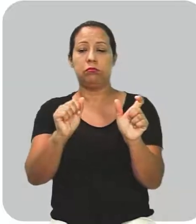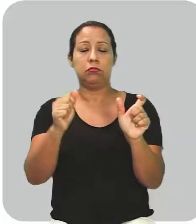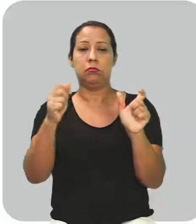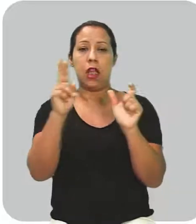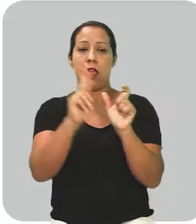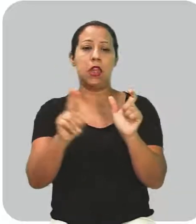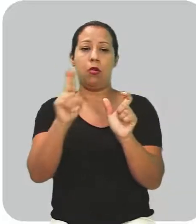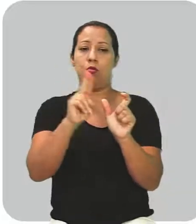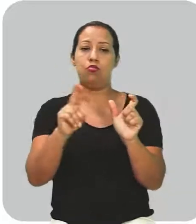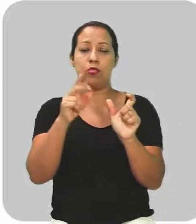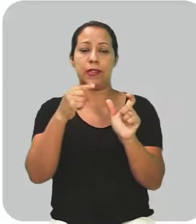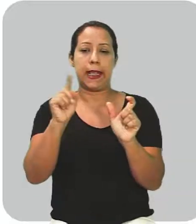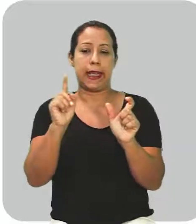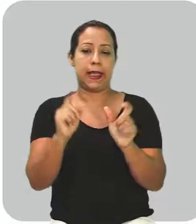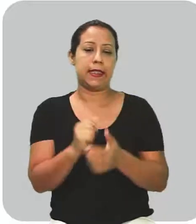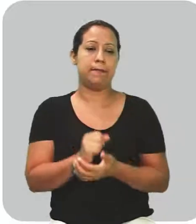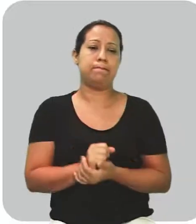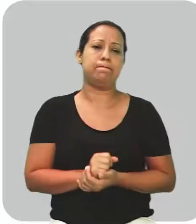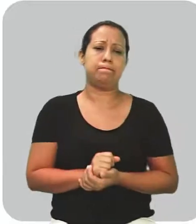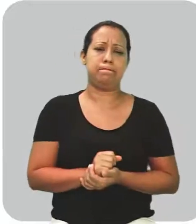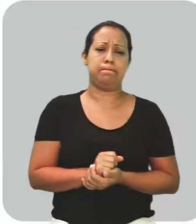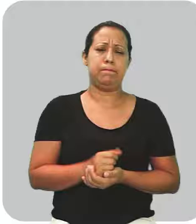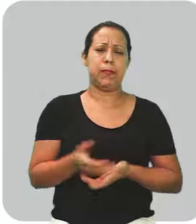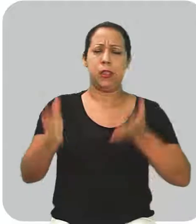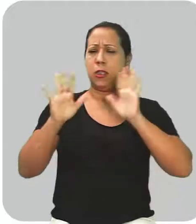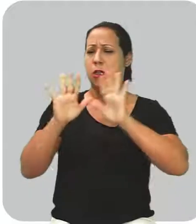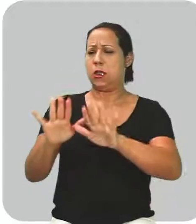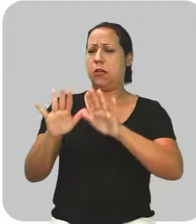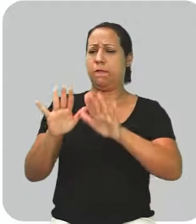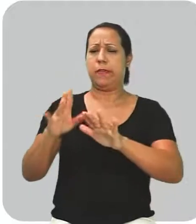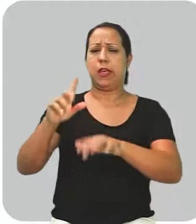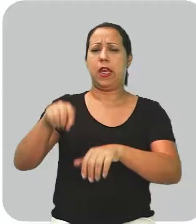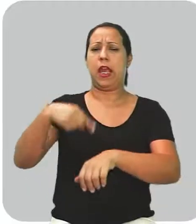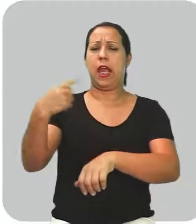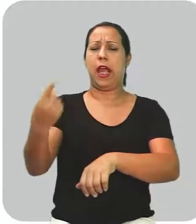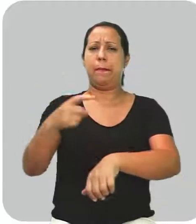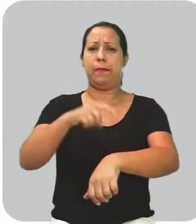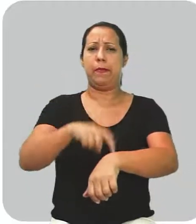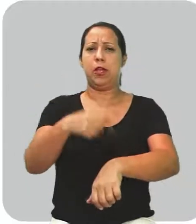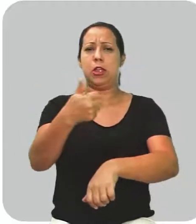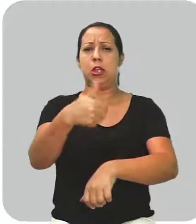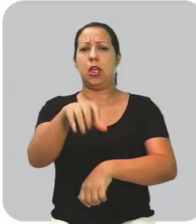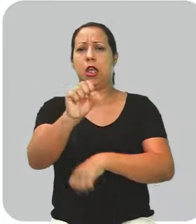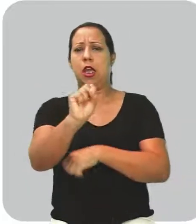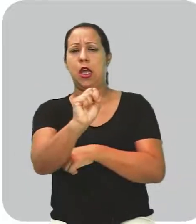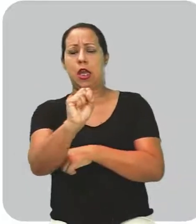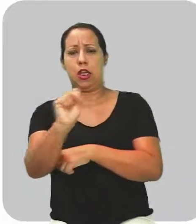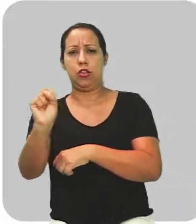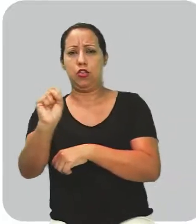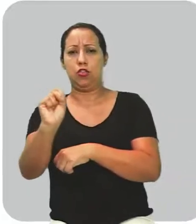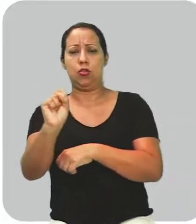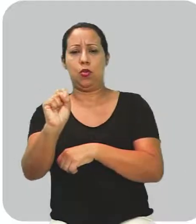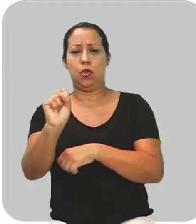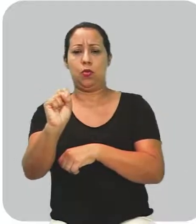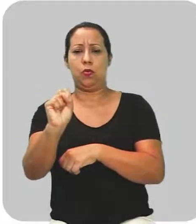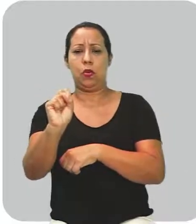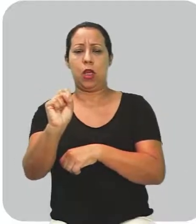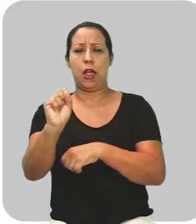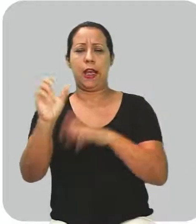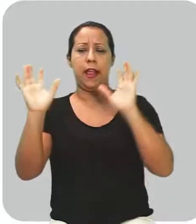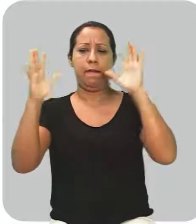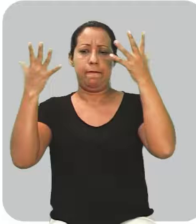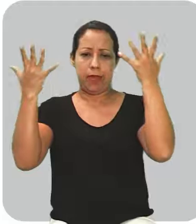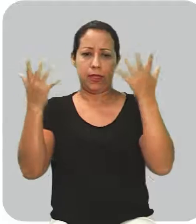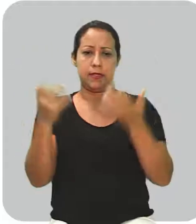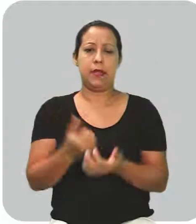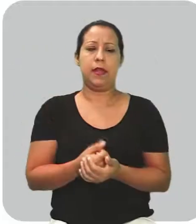após as 18 horas na festa, tá? Então, antes aí de preposição, não